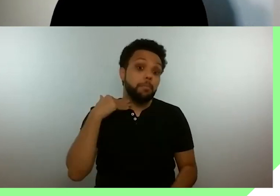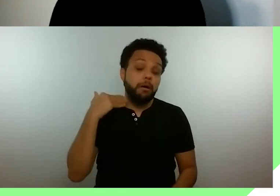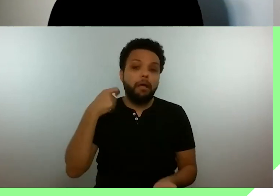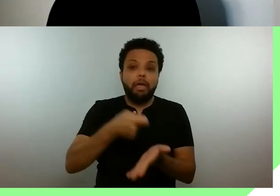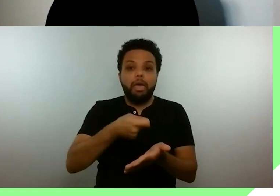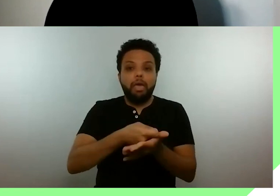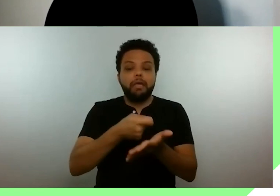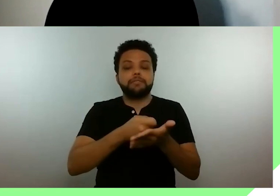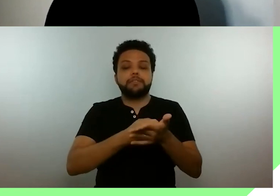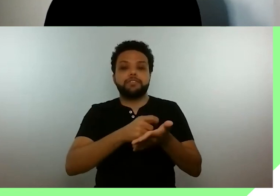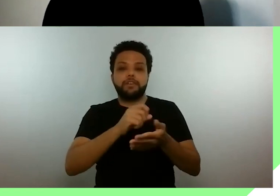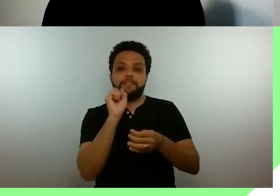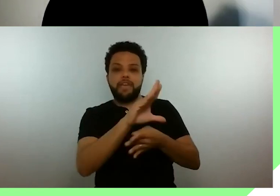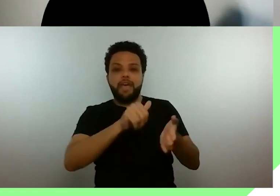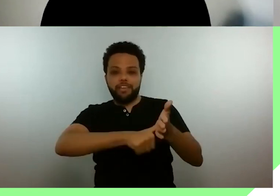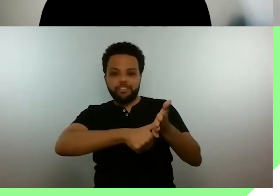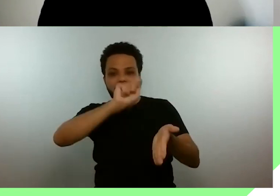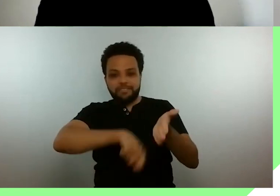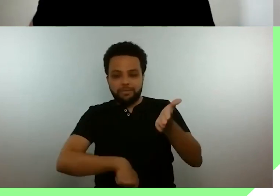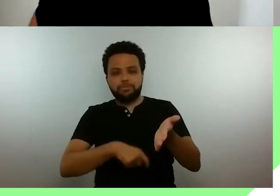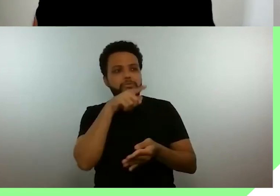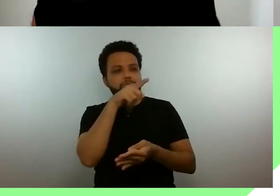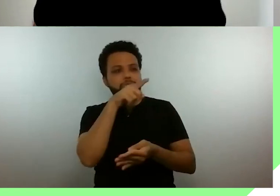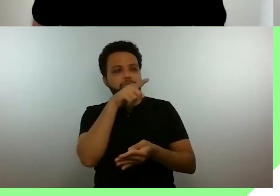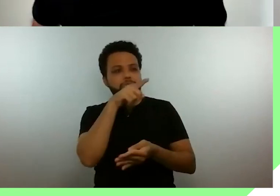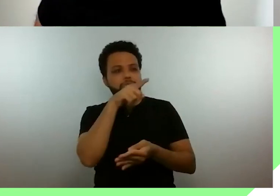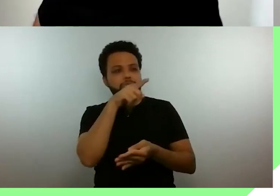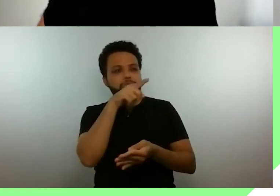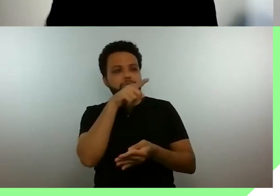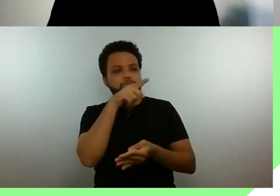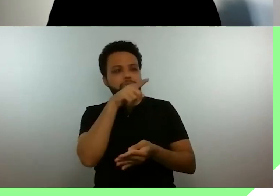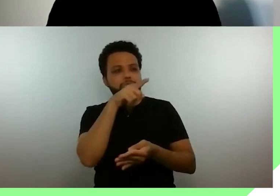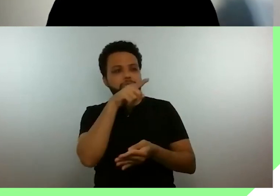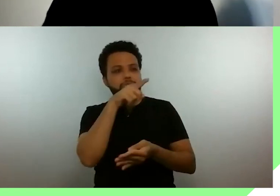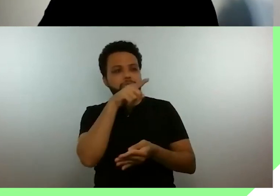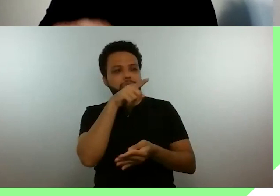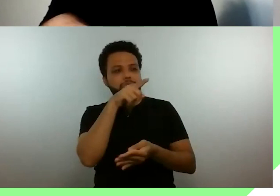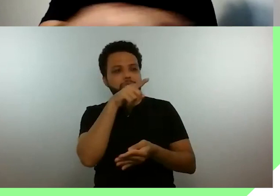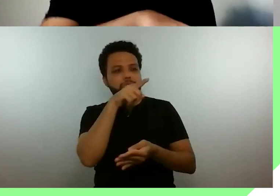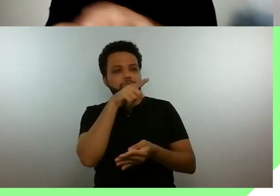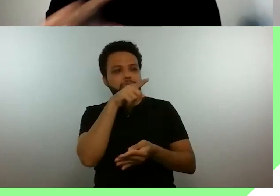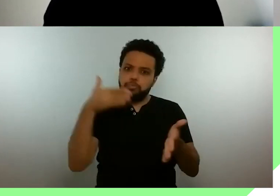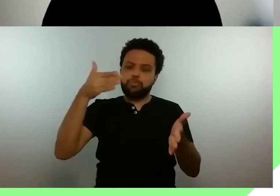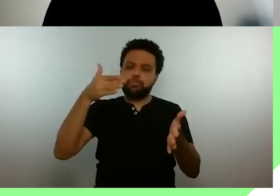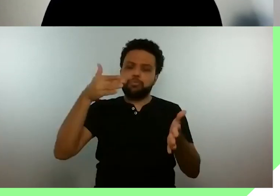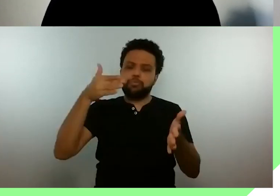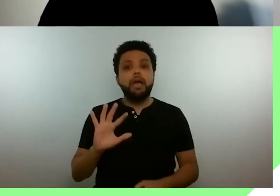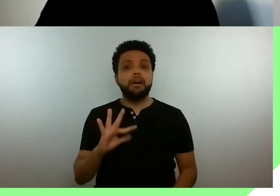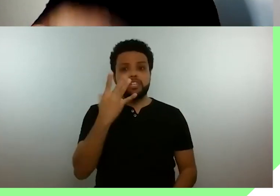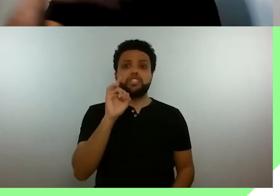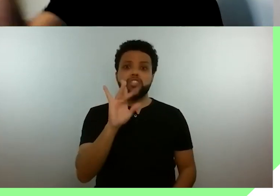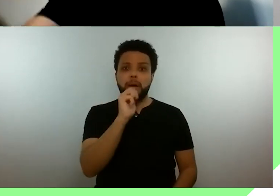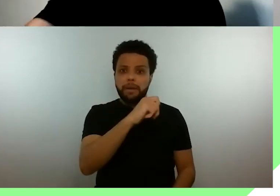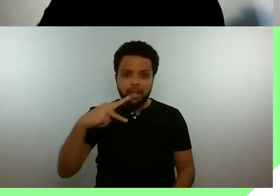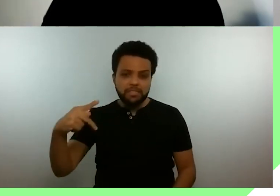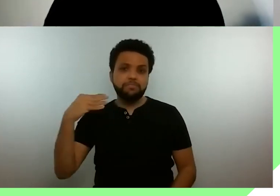ali de documentação, de assinatura. Esse uma baita de uma barreira que acontece não só para os aplicativos de bancos, mas